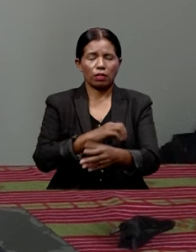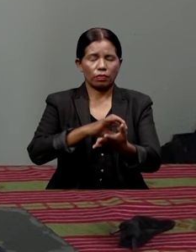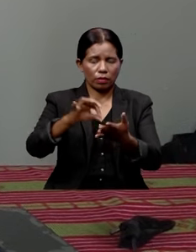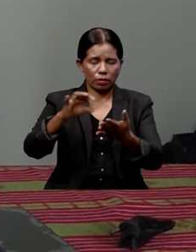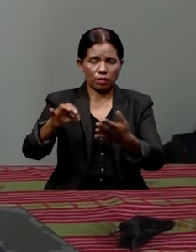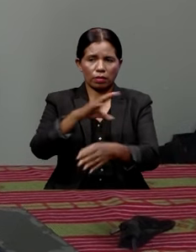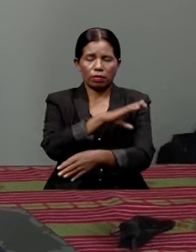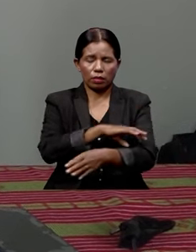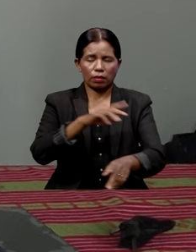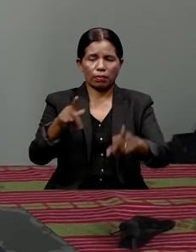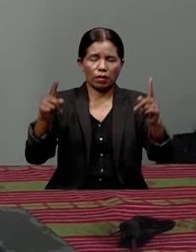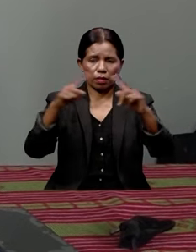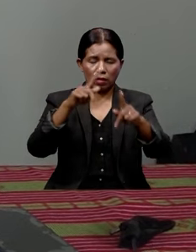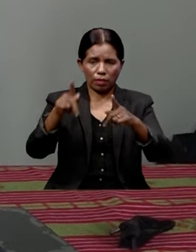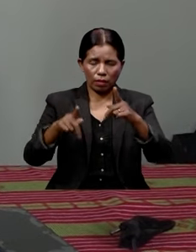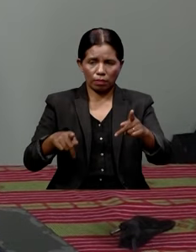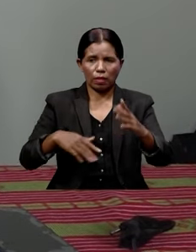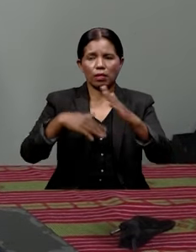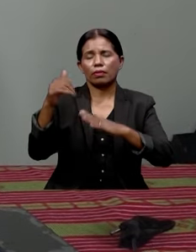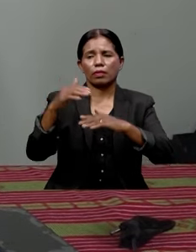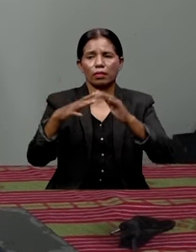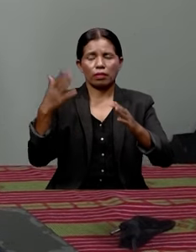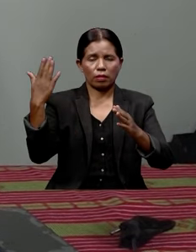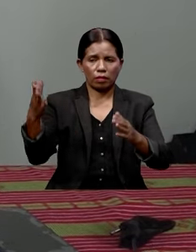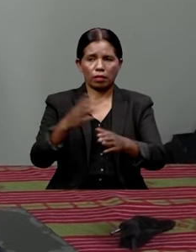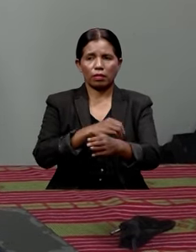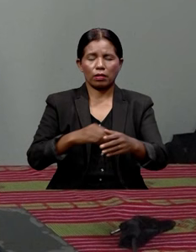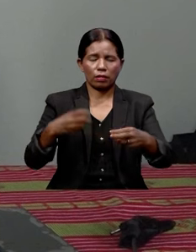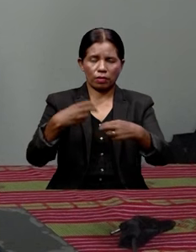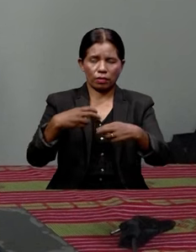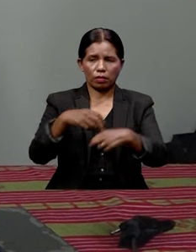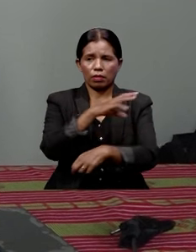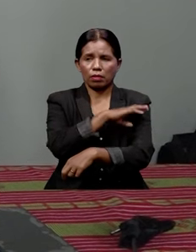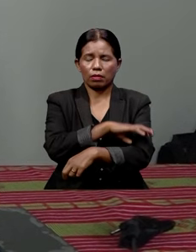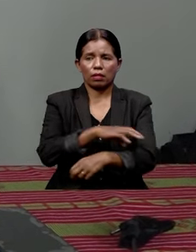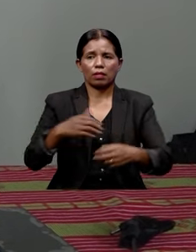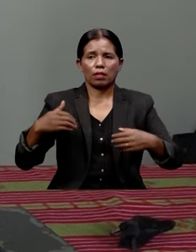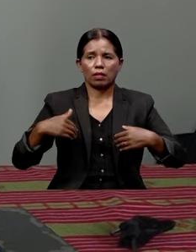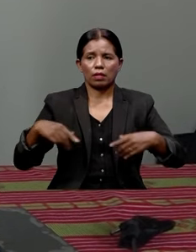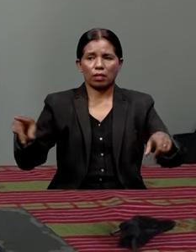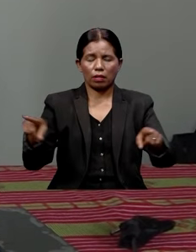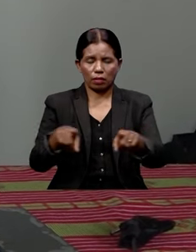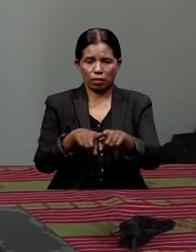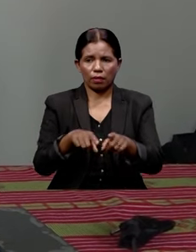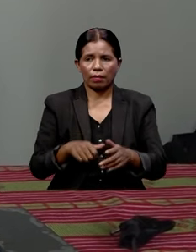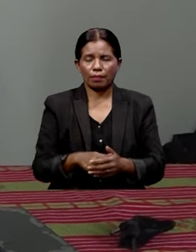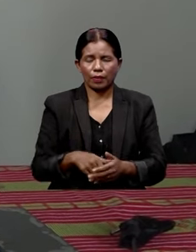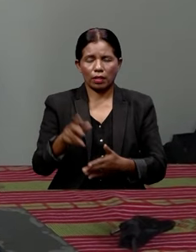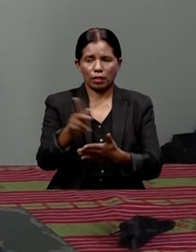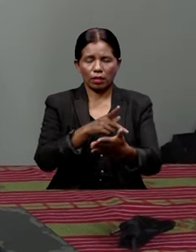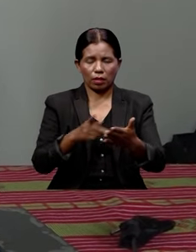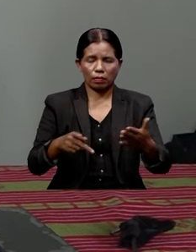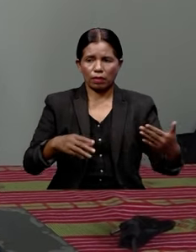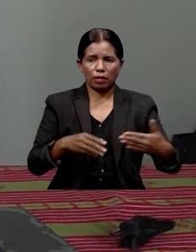segurança humano, infraestrutura, ia contexto desafio segurança neve mosu, hanesan. Crime